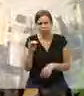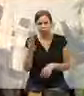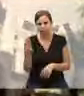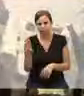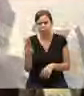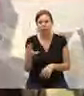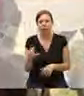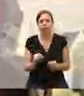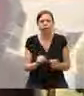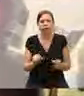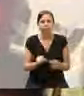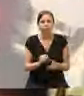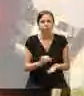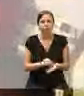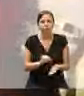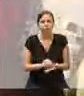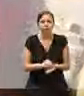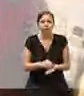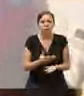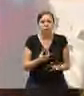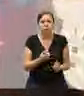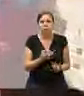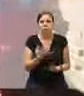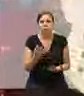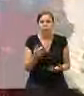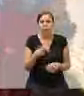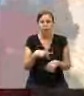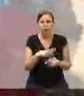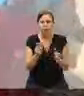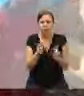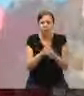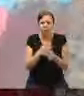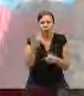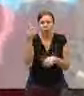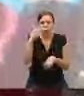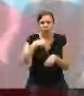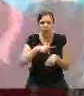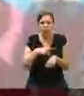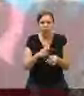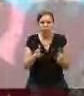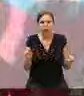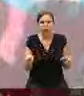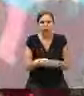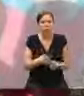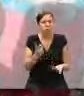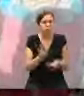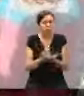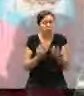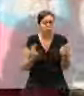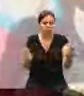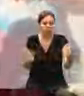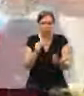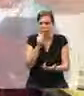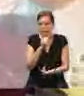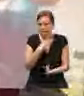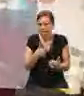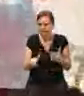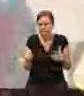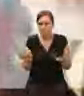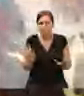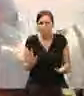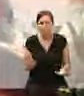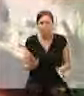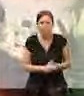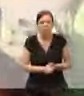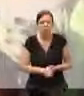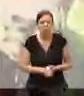mil crianças, né? Que é um país pequenininho. Sem contar os outros que passam pela mesma crise. Então, apesar